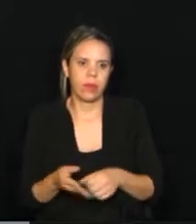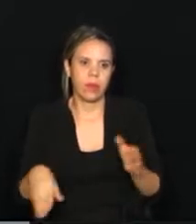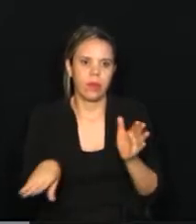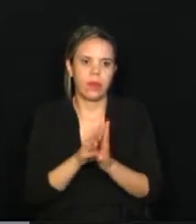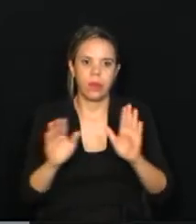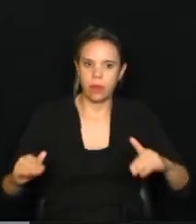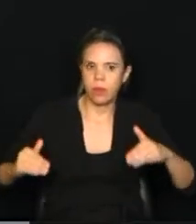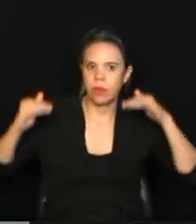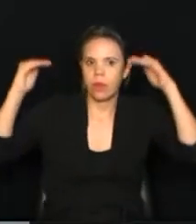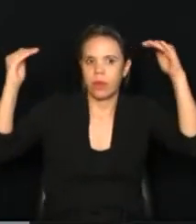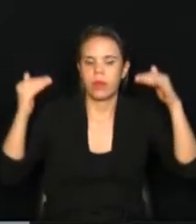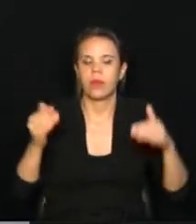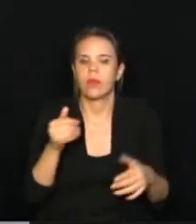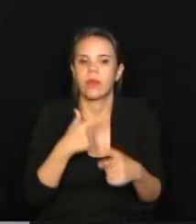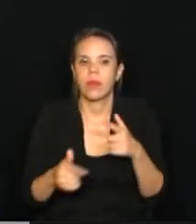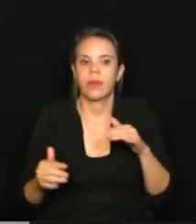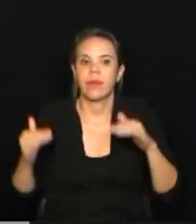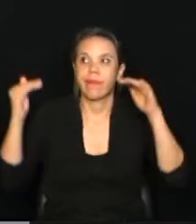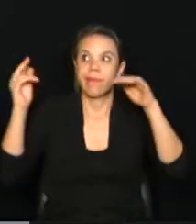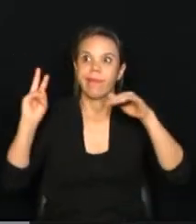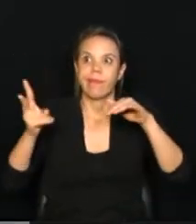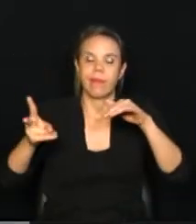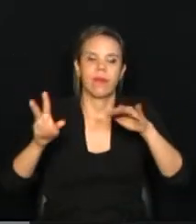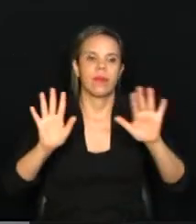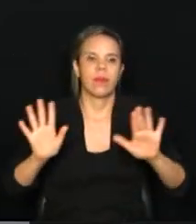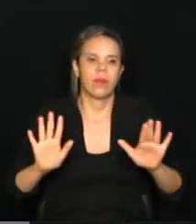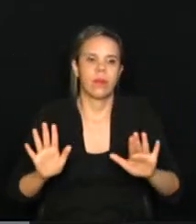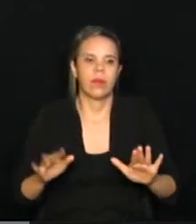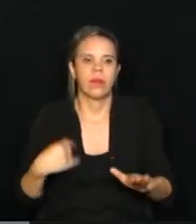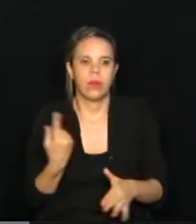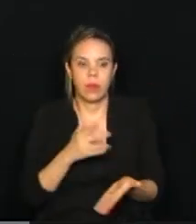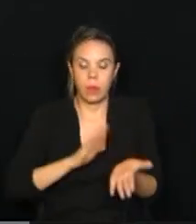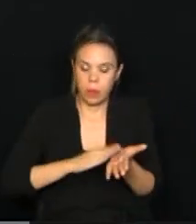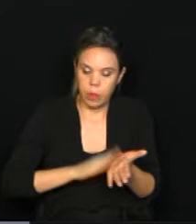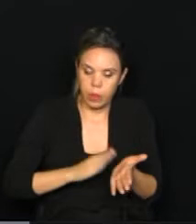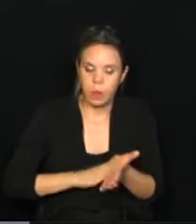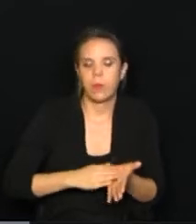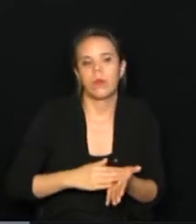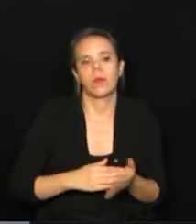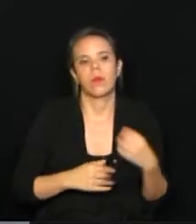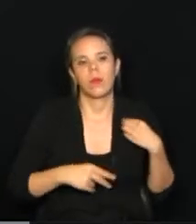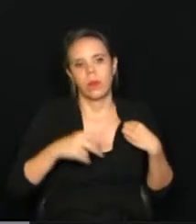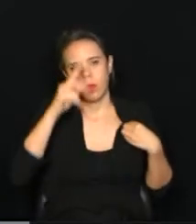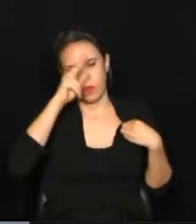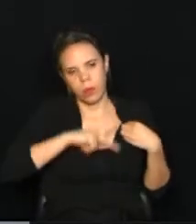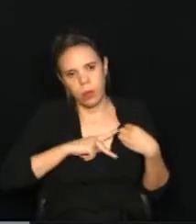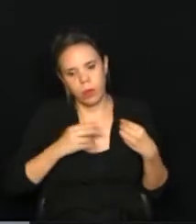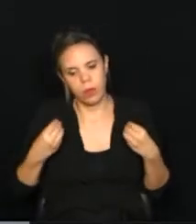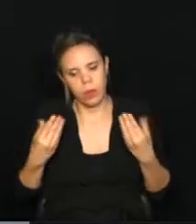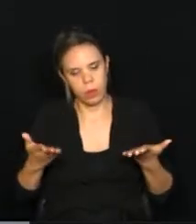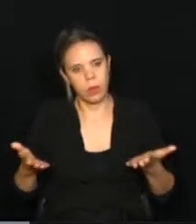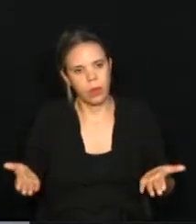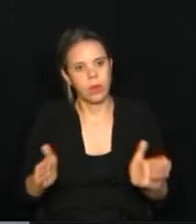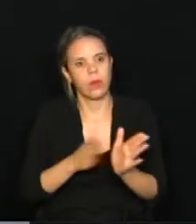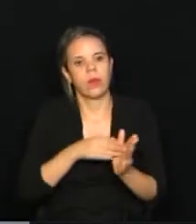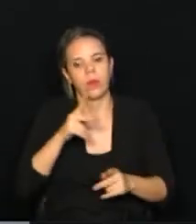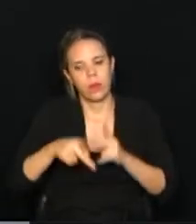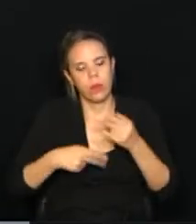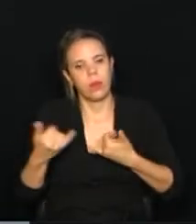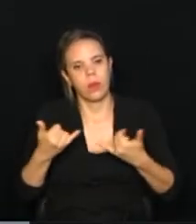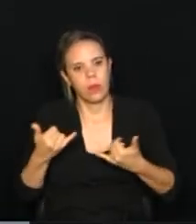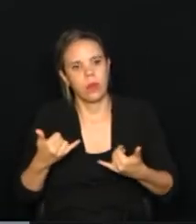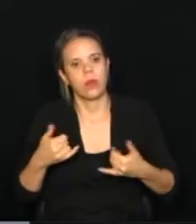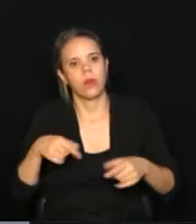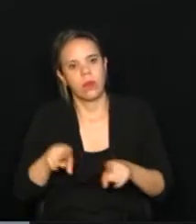a gente chega, mas o problema é ficar lá em cima. Então eu me cobro muito e eu sei que quanto mais eu entrego, mais vão me cobrar. Então eu também